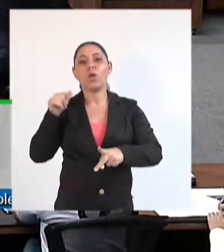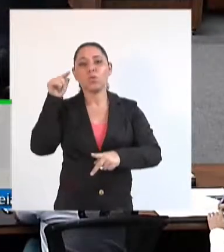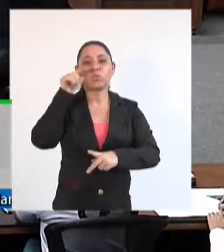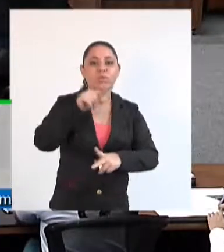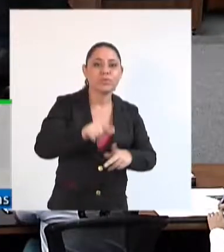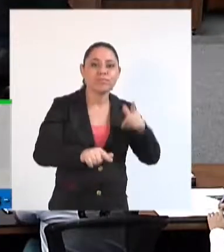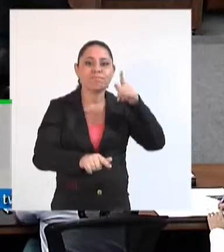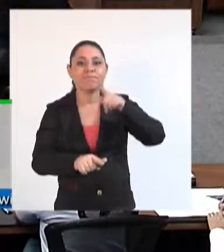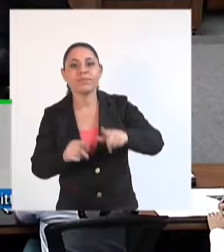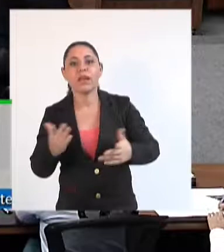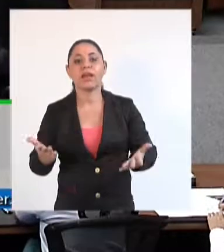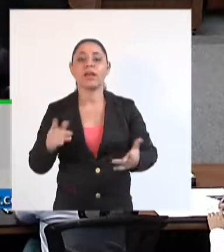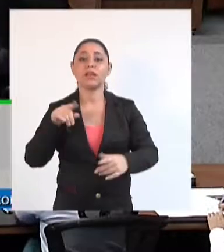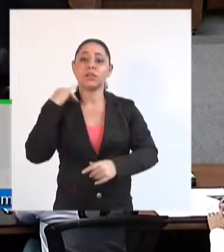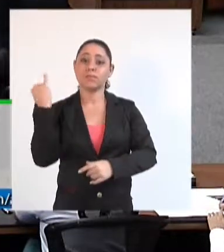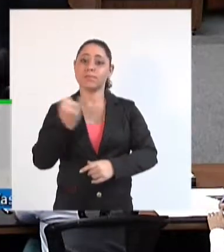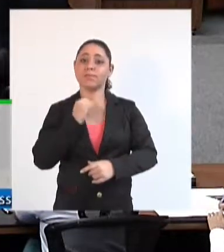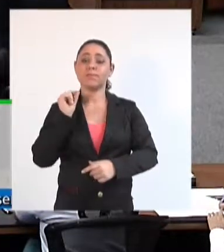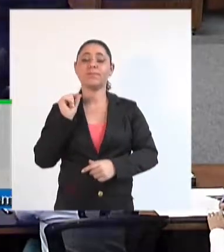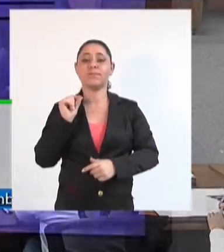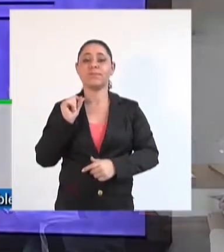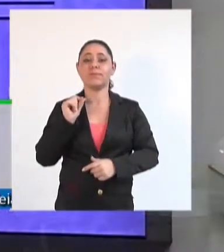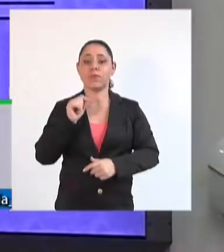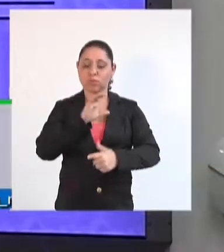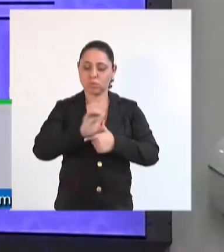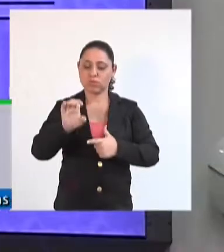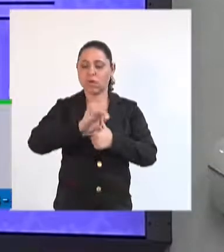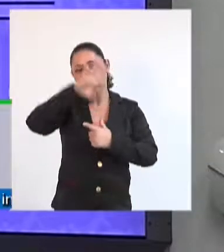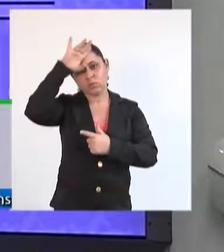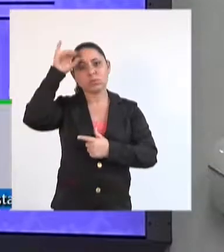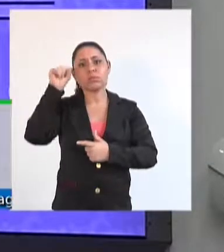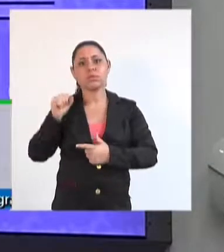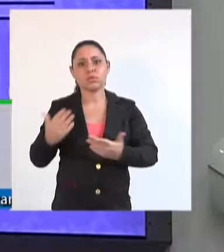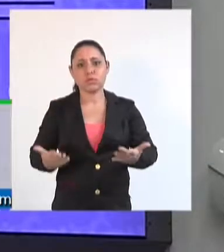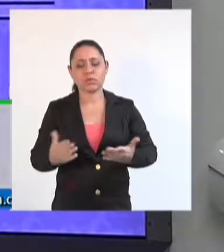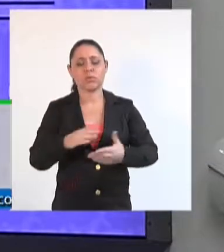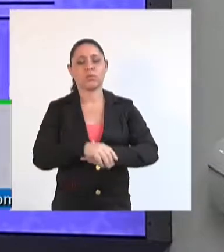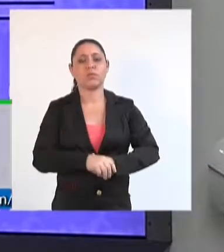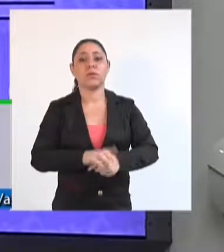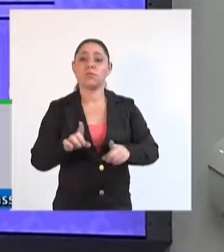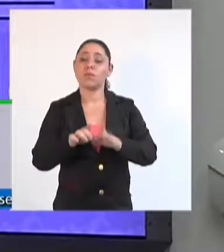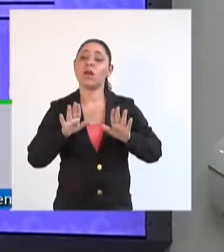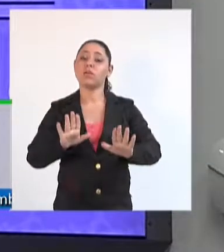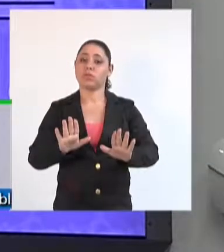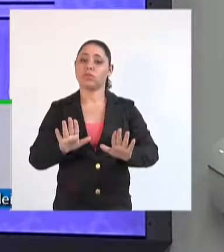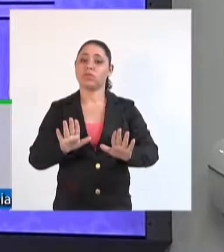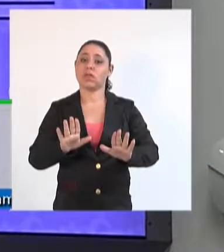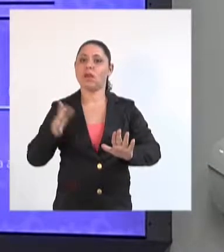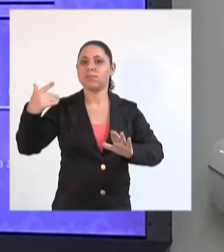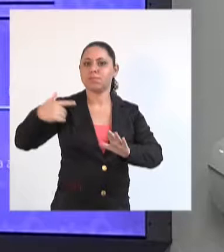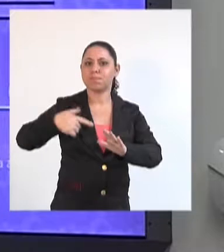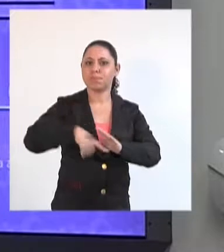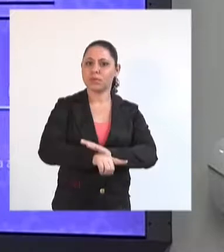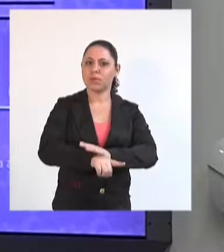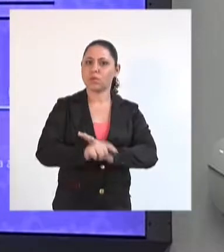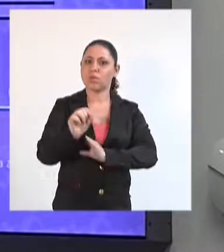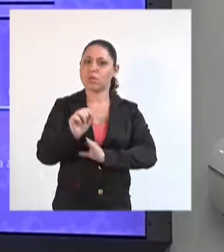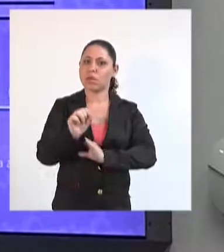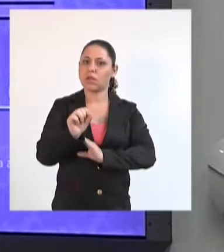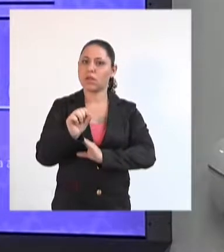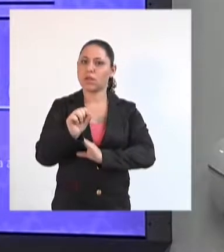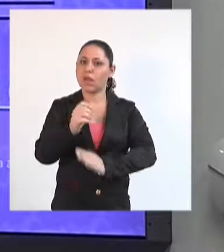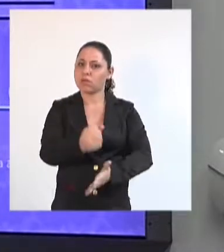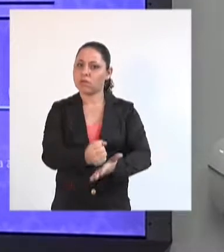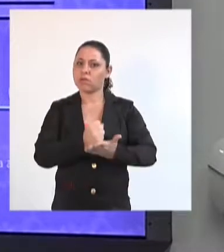Então, essa é uma questão importante para o estado do Mato Grosso do Sul. Mas, assim, e aprofundar, e não